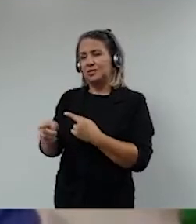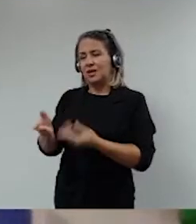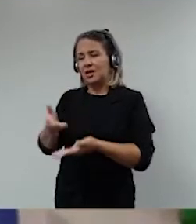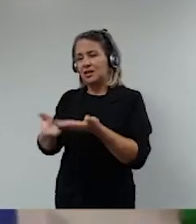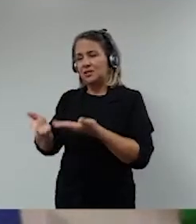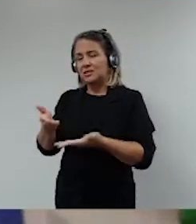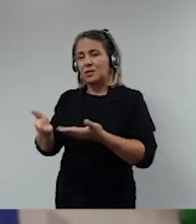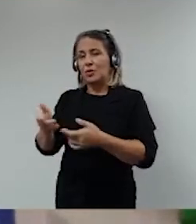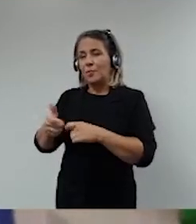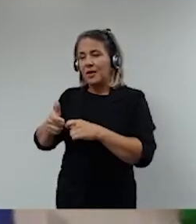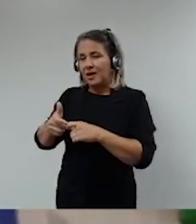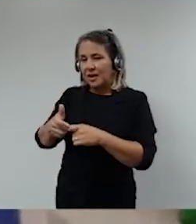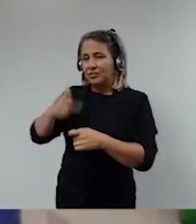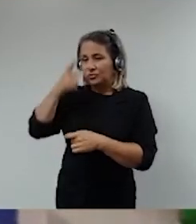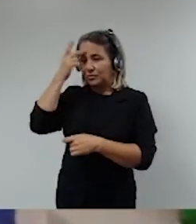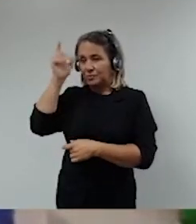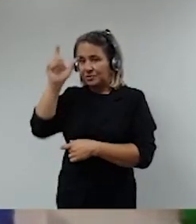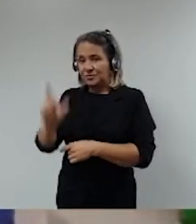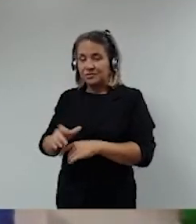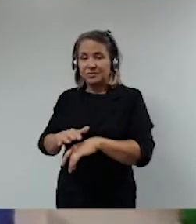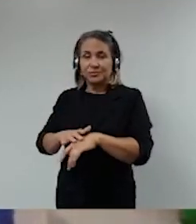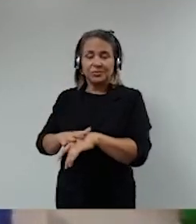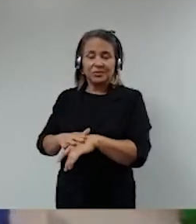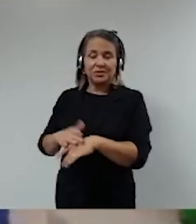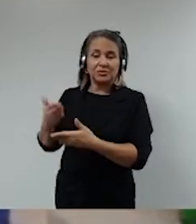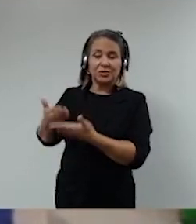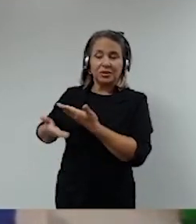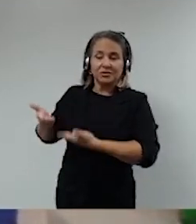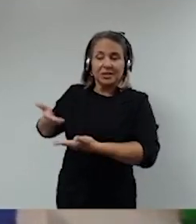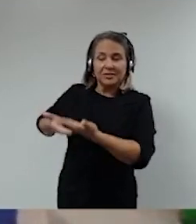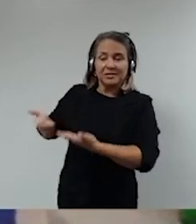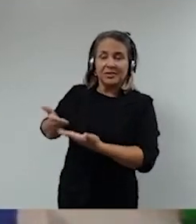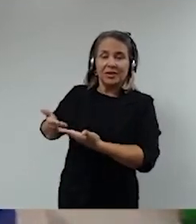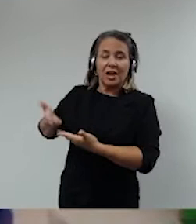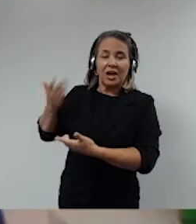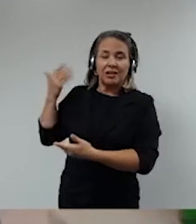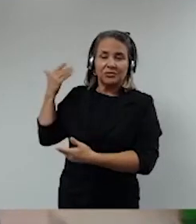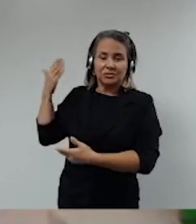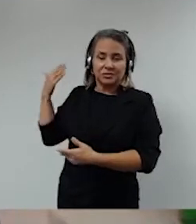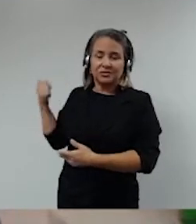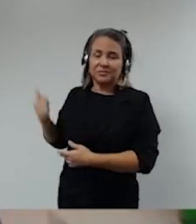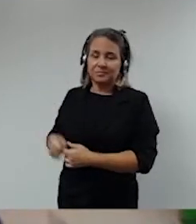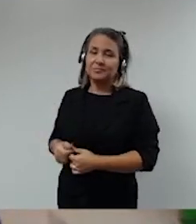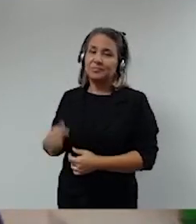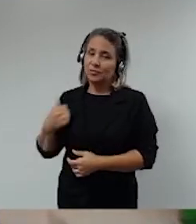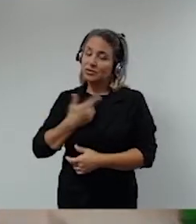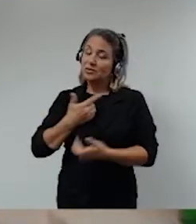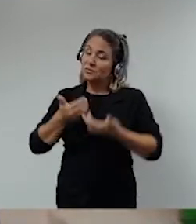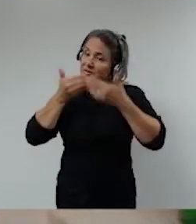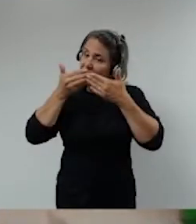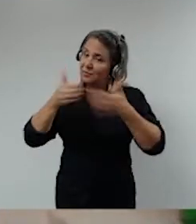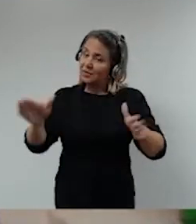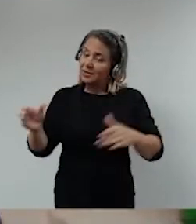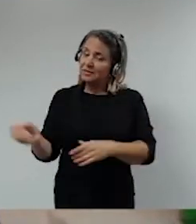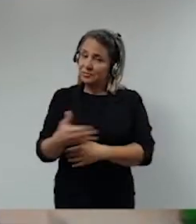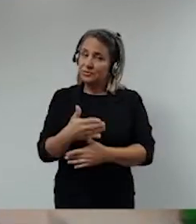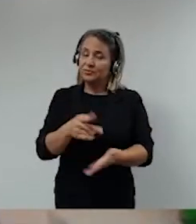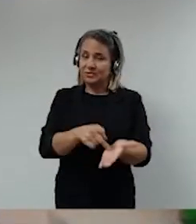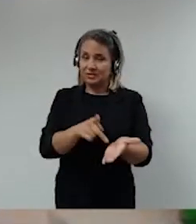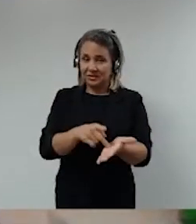né? Essa relação tradicional, antiga. Logicamente que a gente tem que estar aberto ao novo,